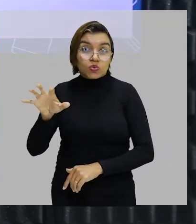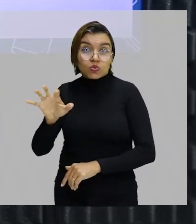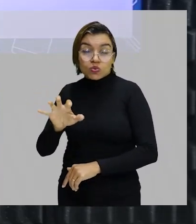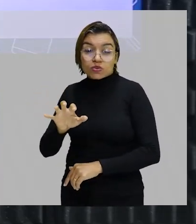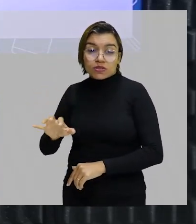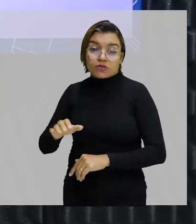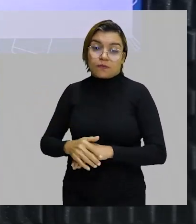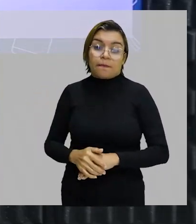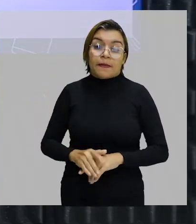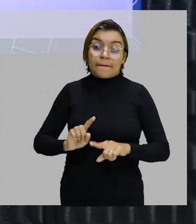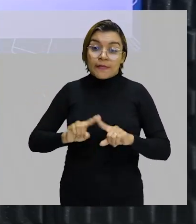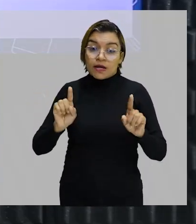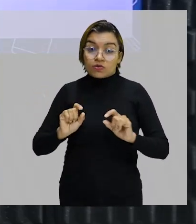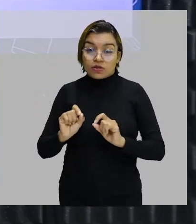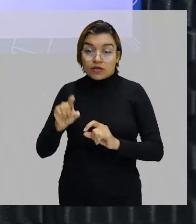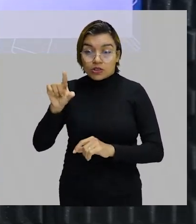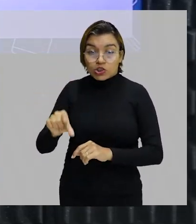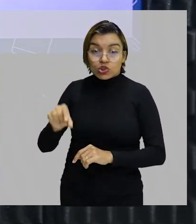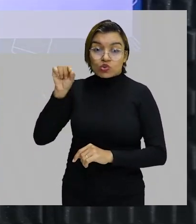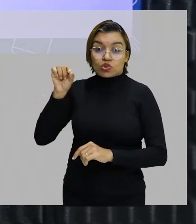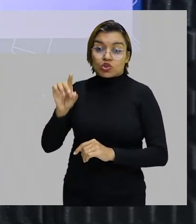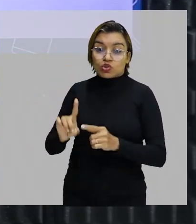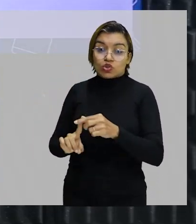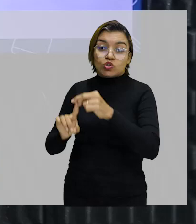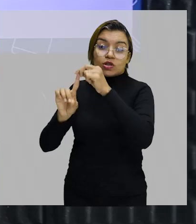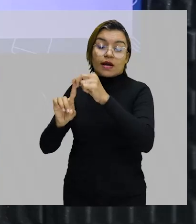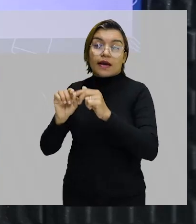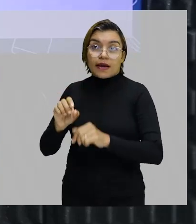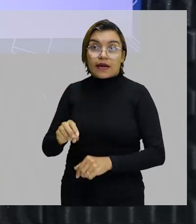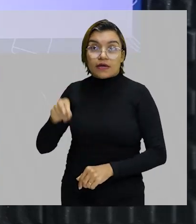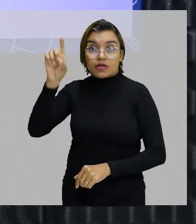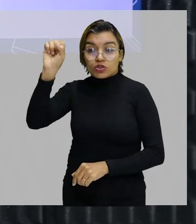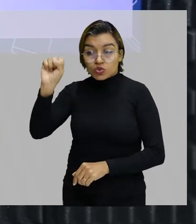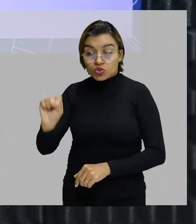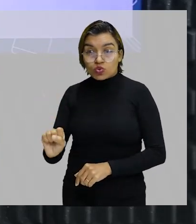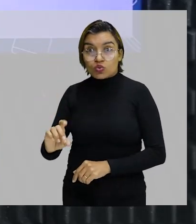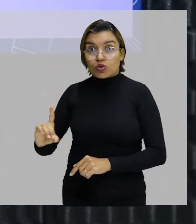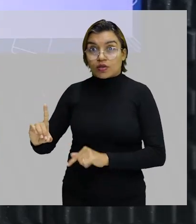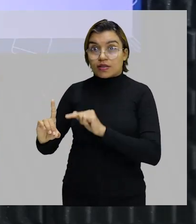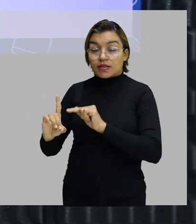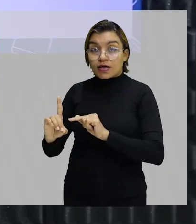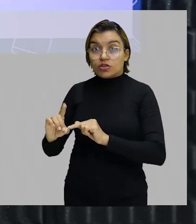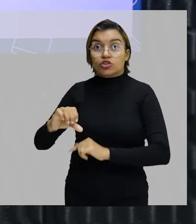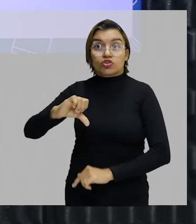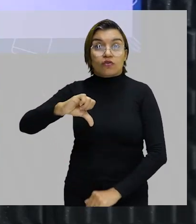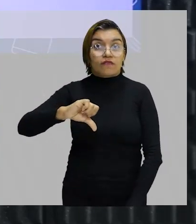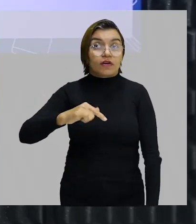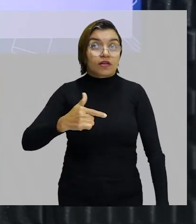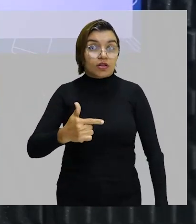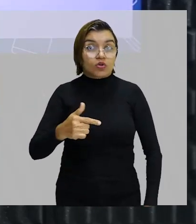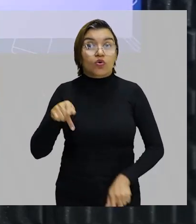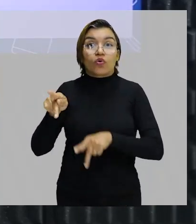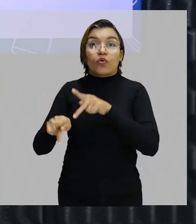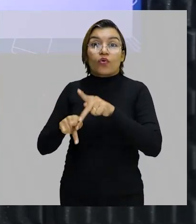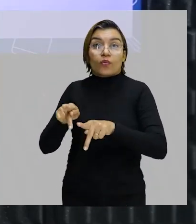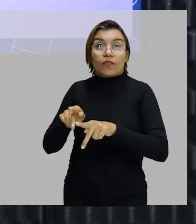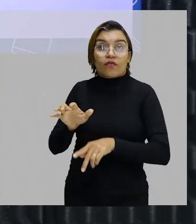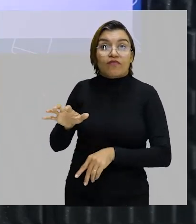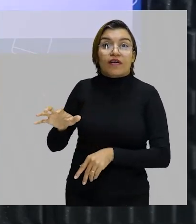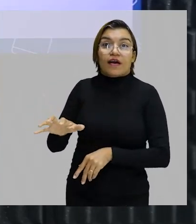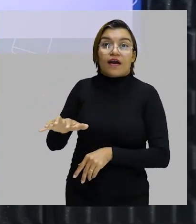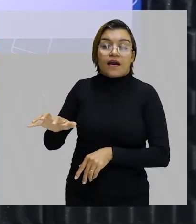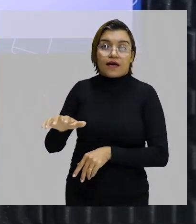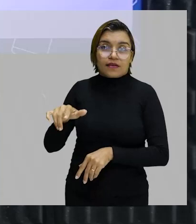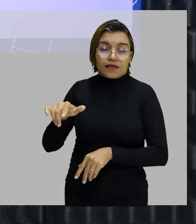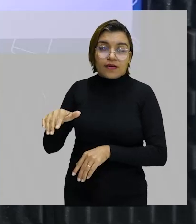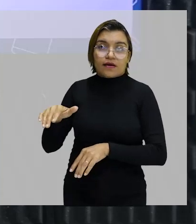região sudeste, tá, galera? Onde estima-se que 92% da população desta região vai